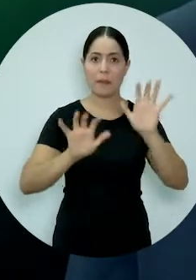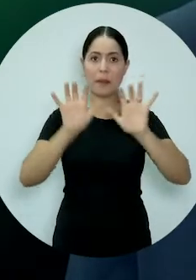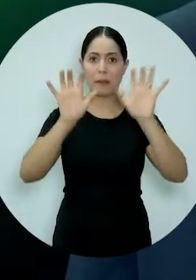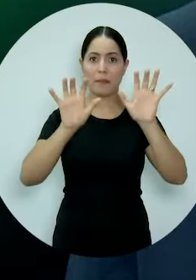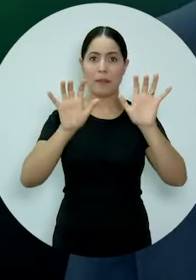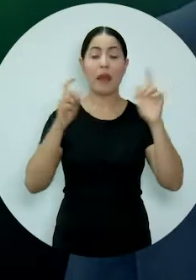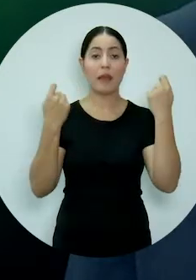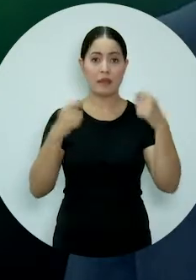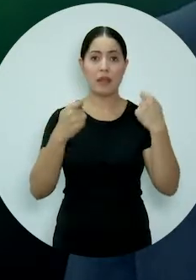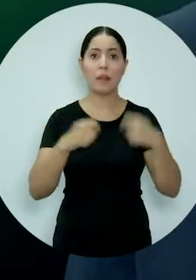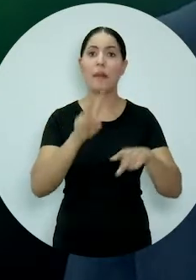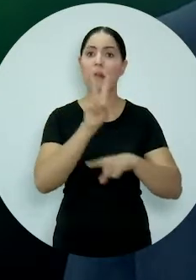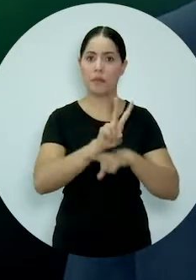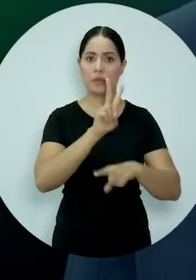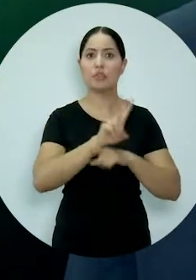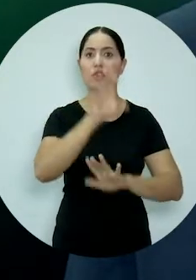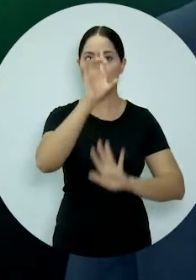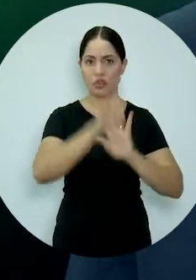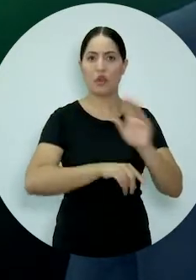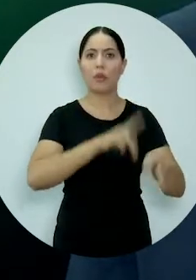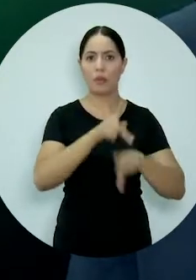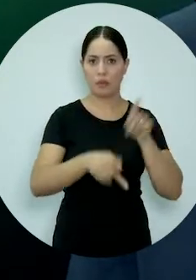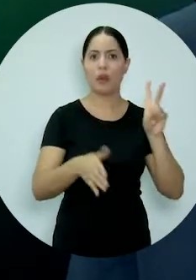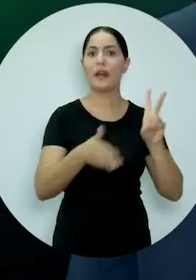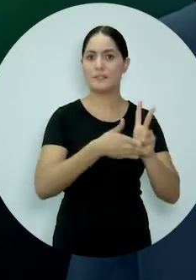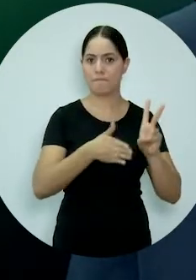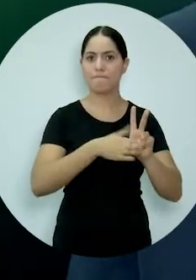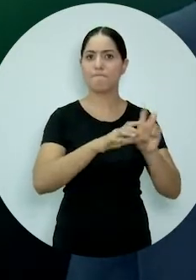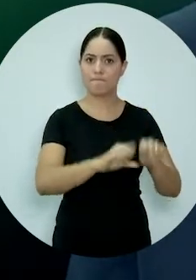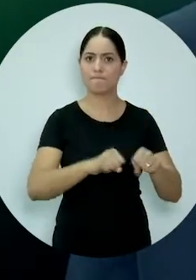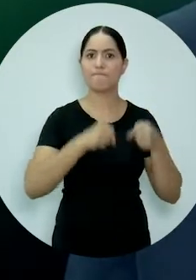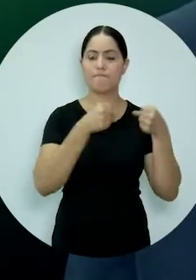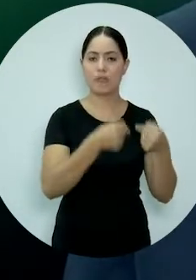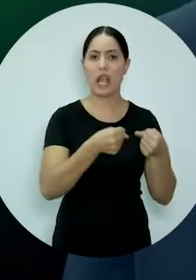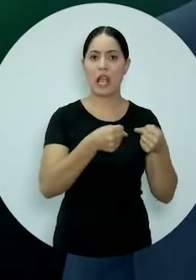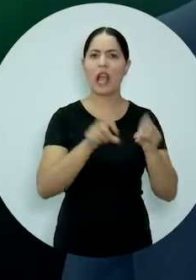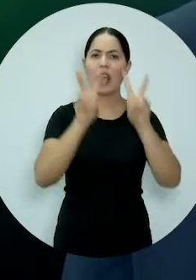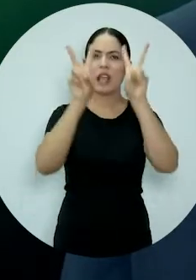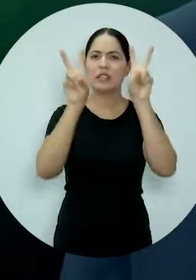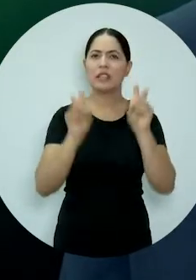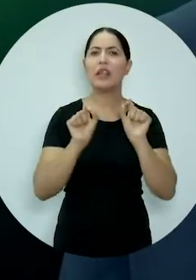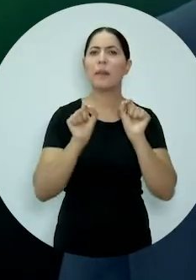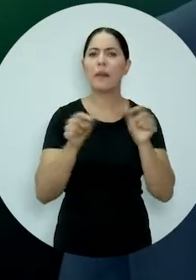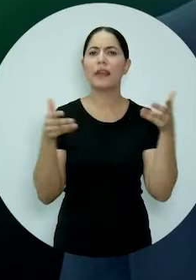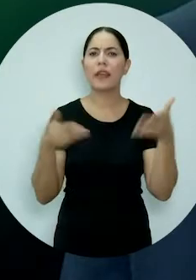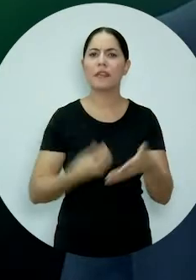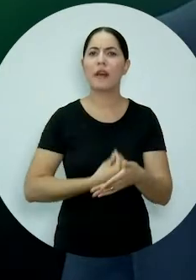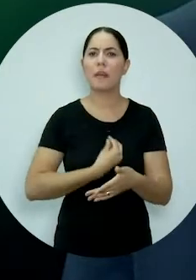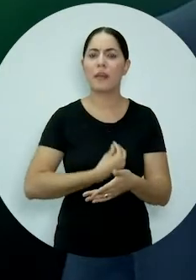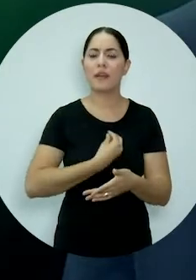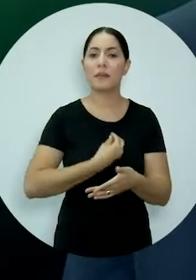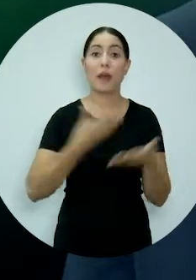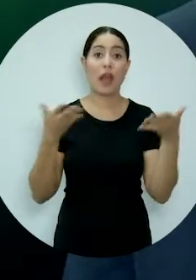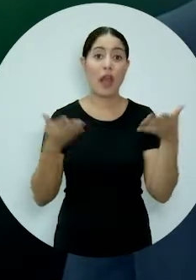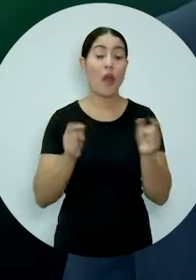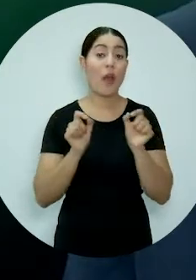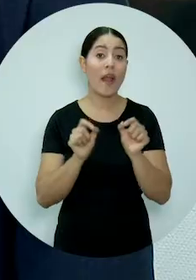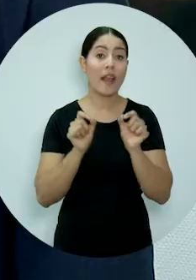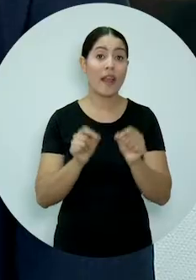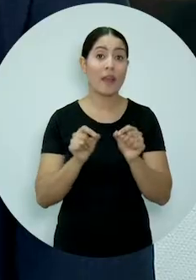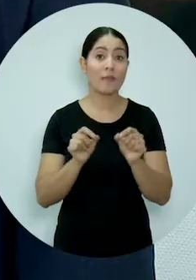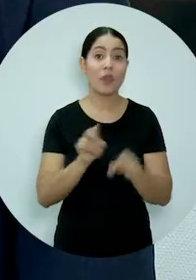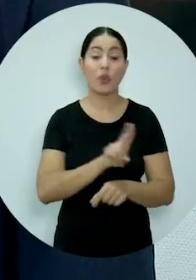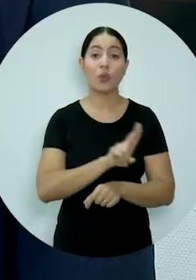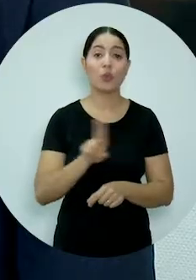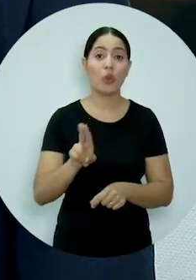floresta e também na manutenção dos direitos dos povos indígenas. Para falar sobre isso, quem participa conosco a partir de